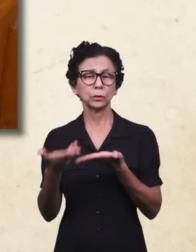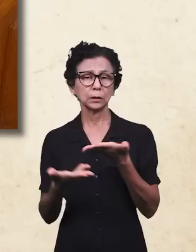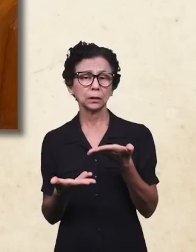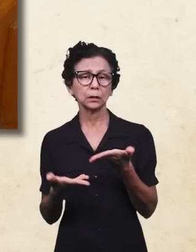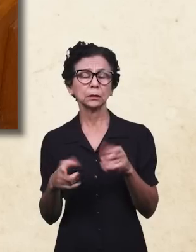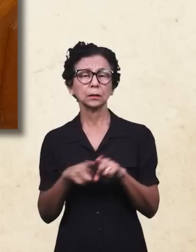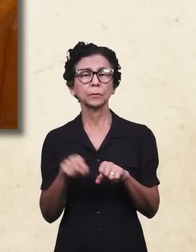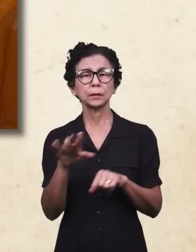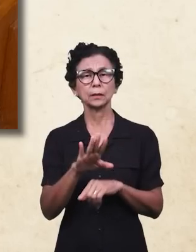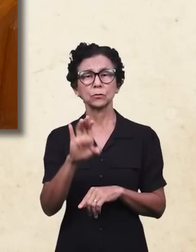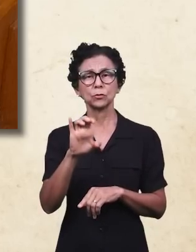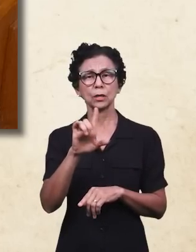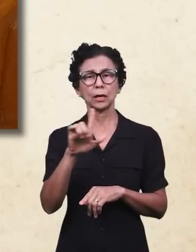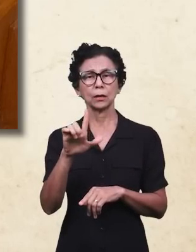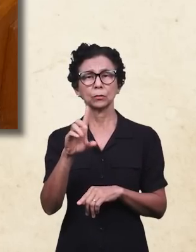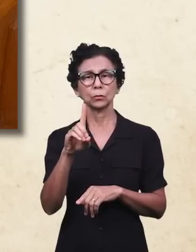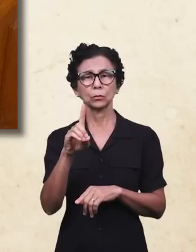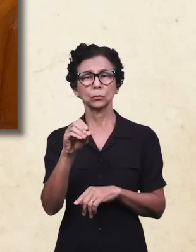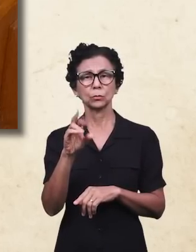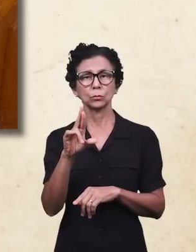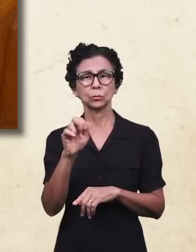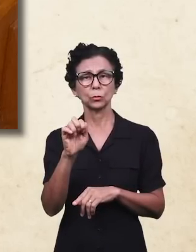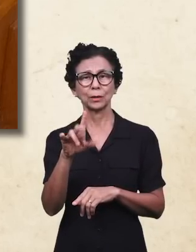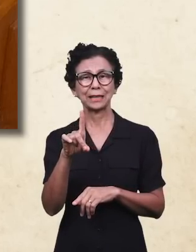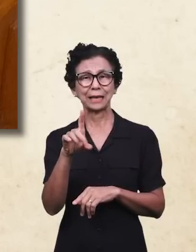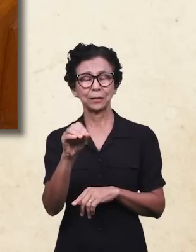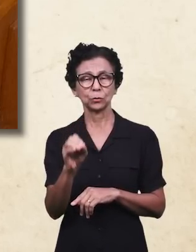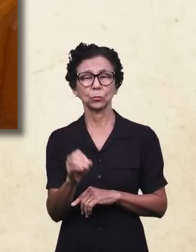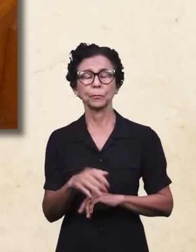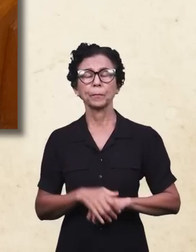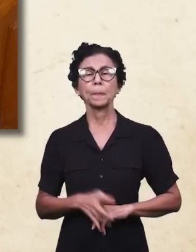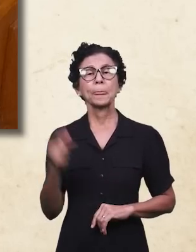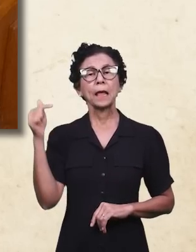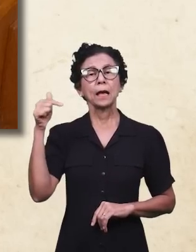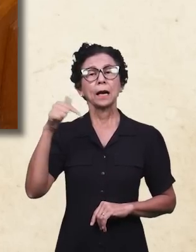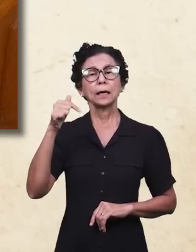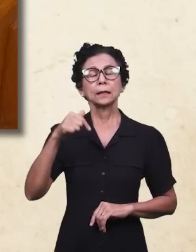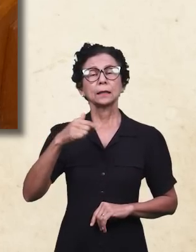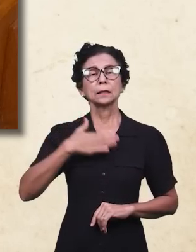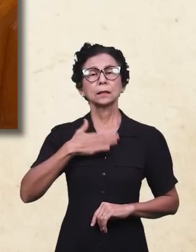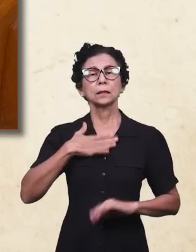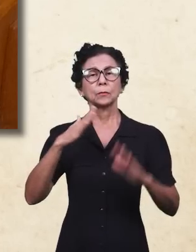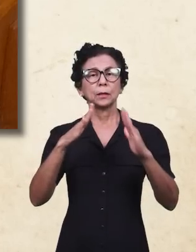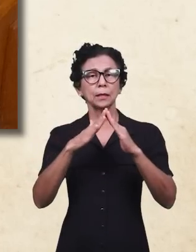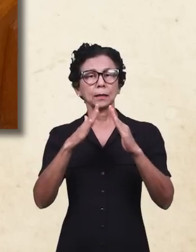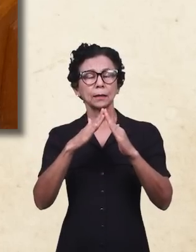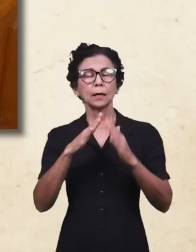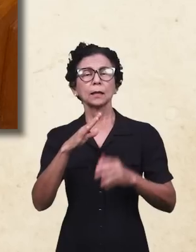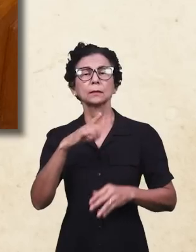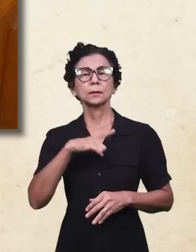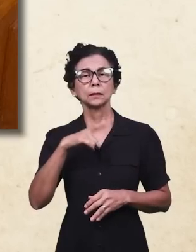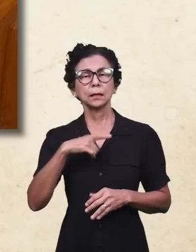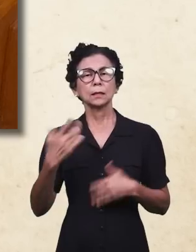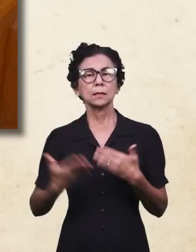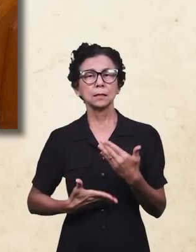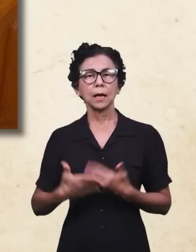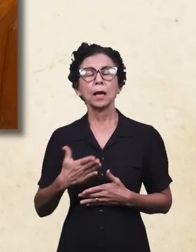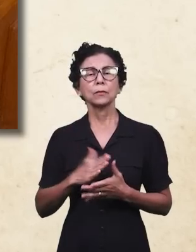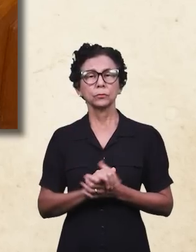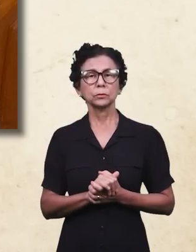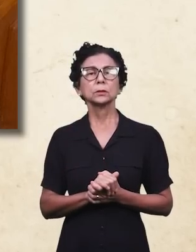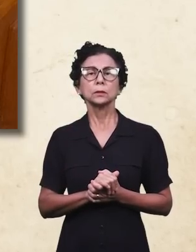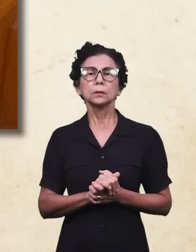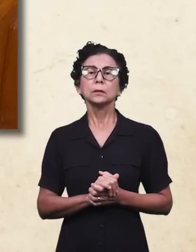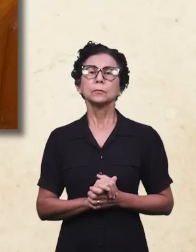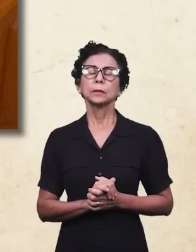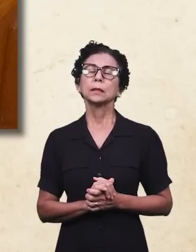perdendo suas casas. E aqui em casa nós abrigamos alguns irmãos lá da igreja que acabaram perdendo suas coisas. E o Senhor tem nos usado,